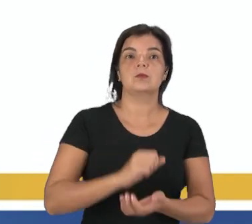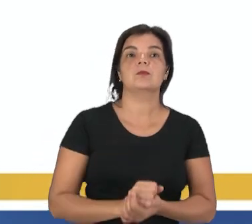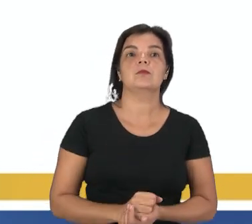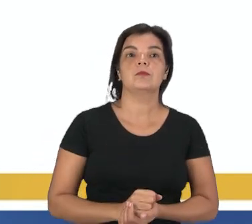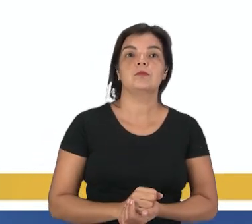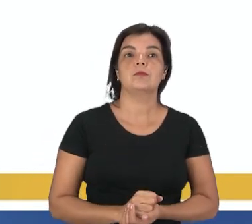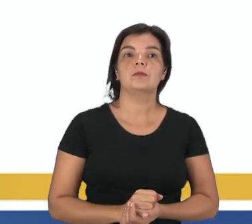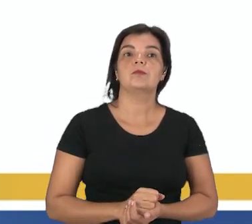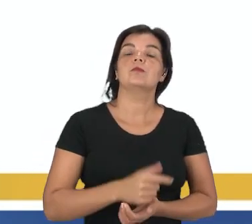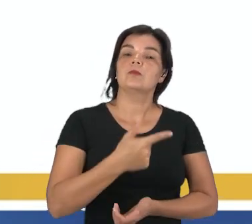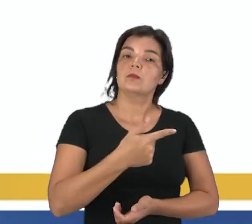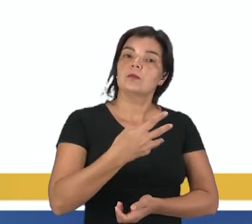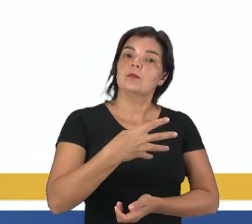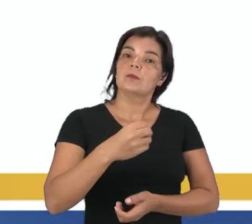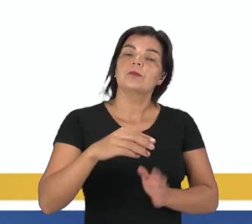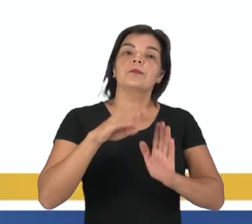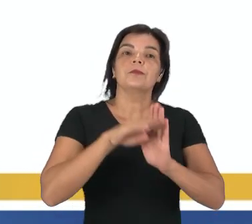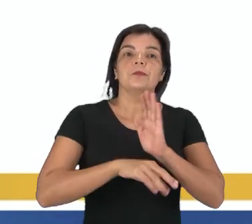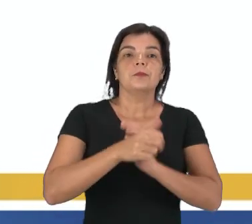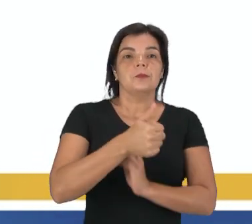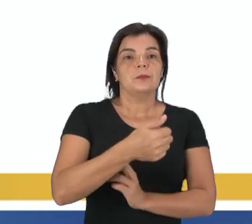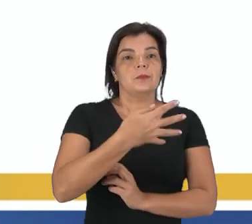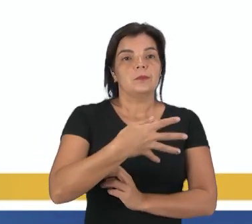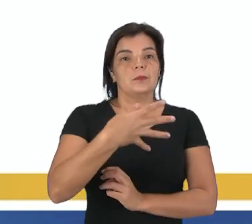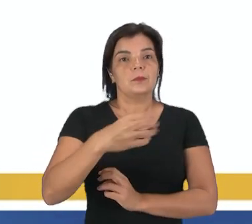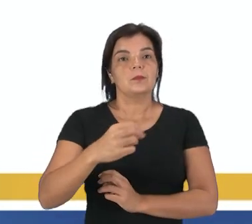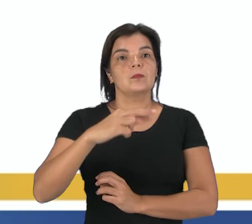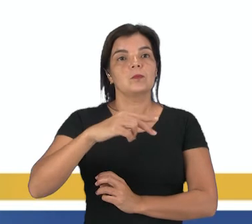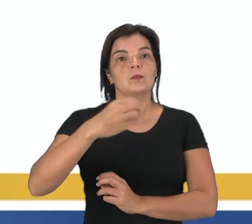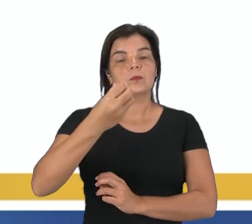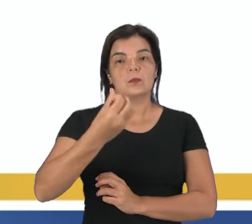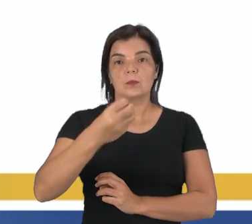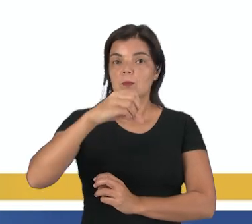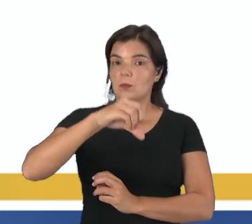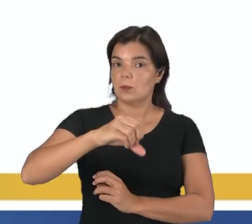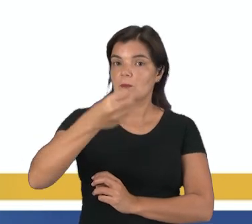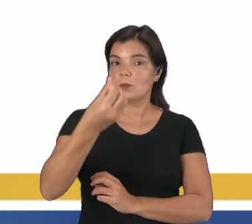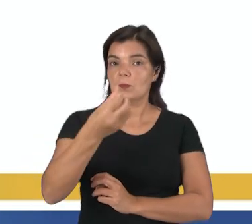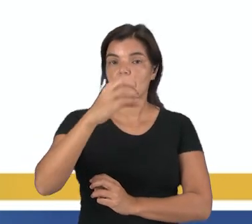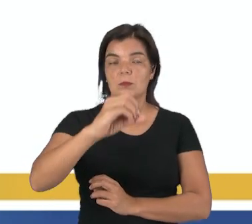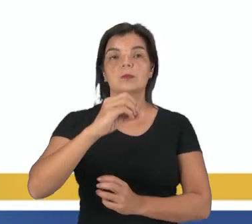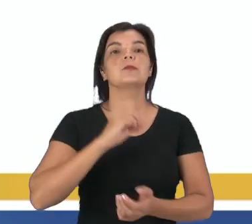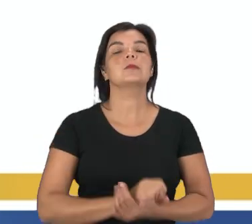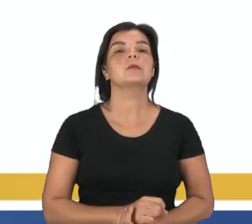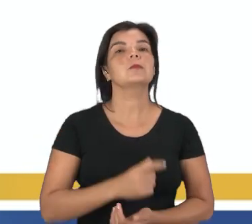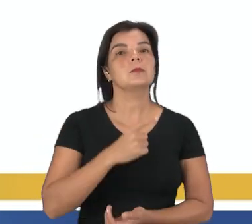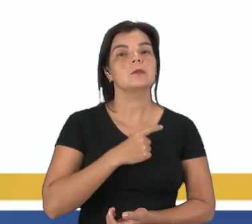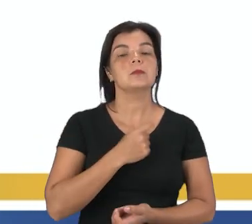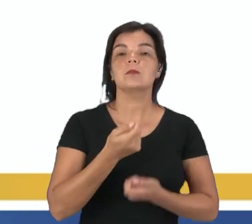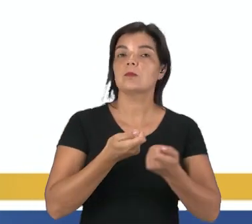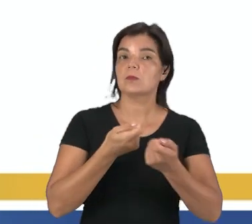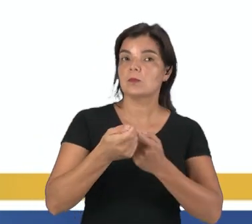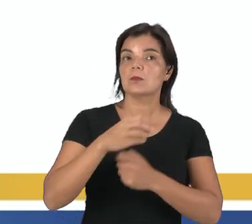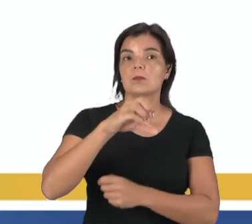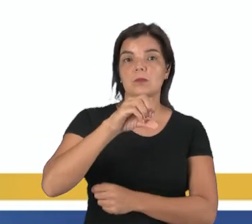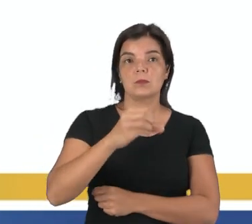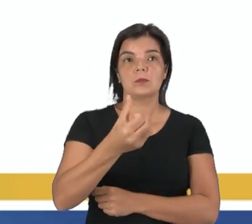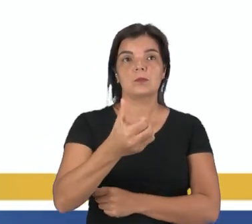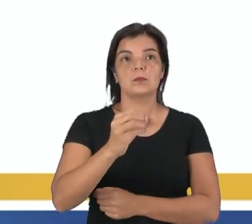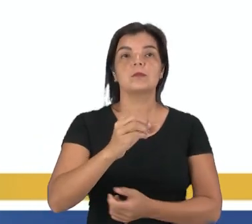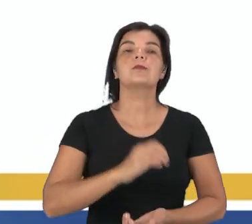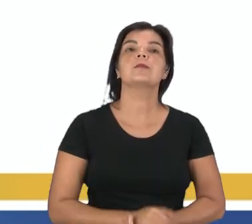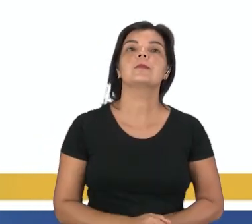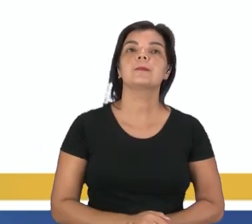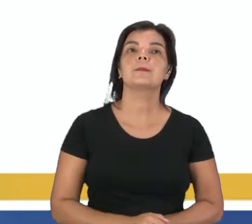dia. 2.400 menos 1.440, que vai ser igual a 960 litros. Então, teremos uma economia de 960